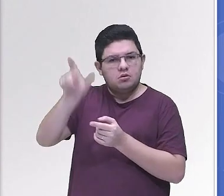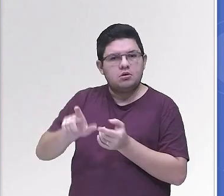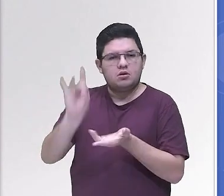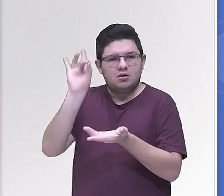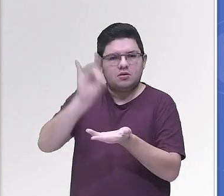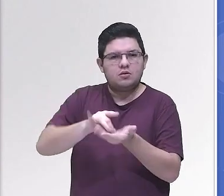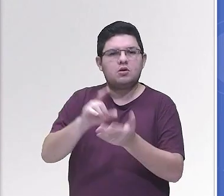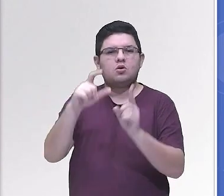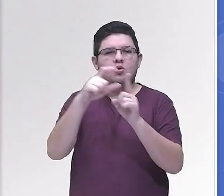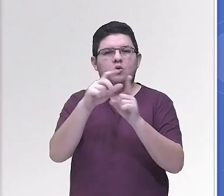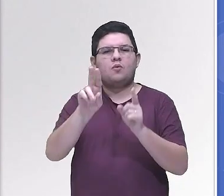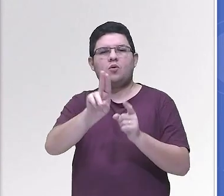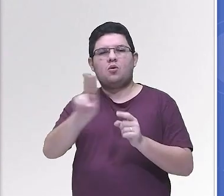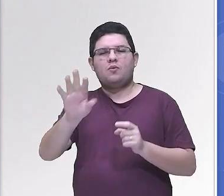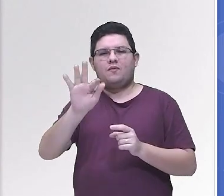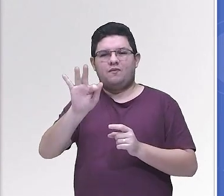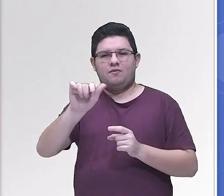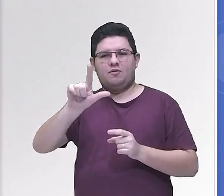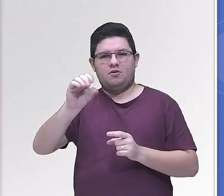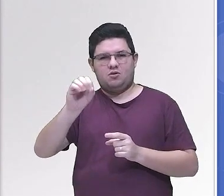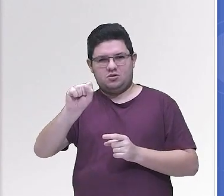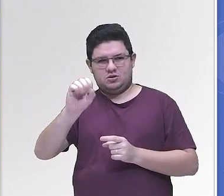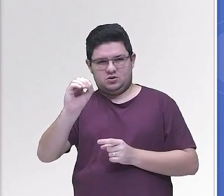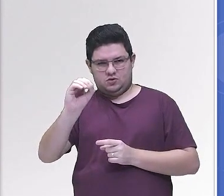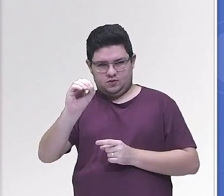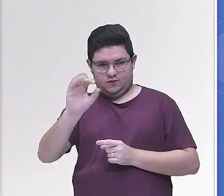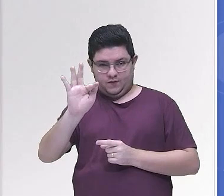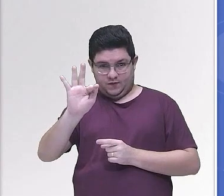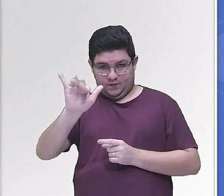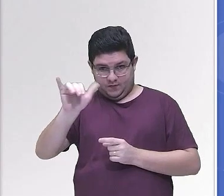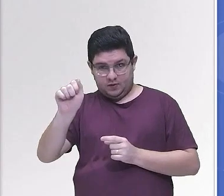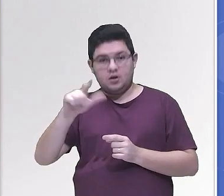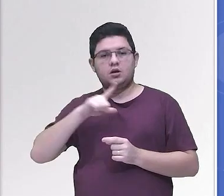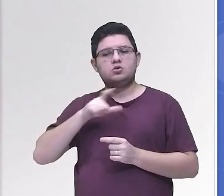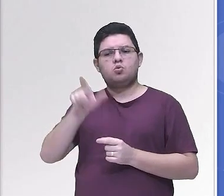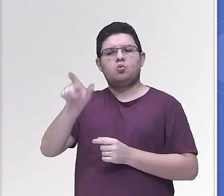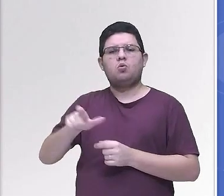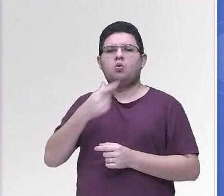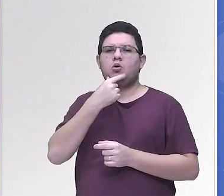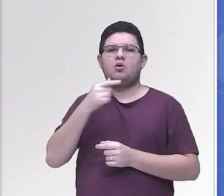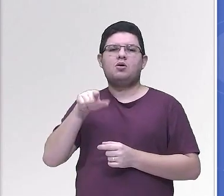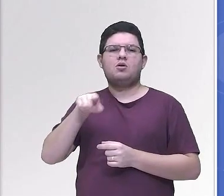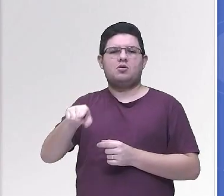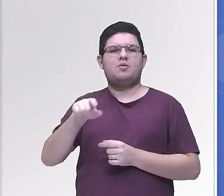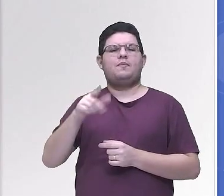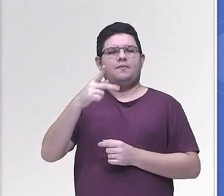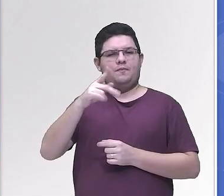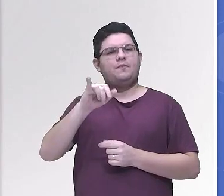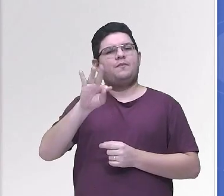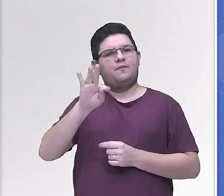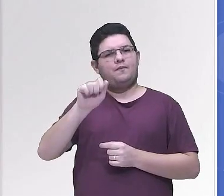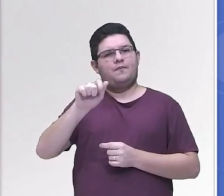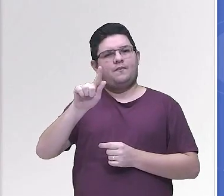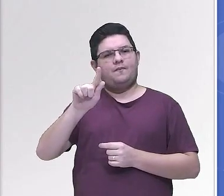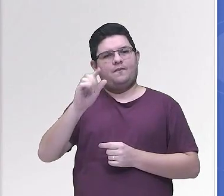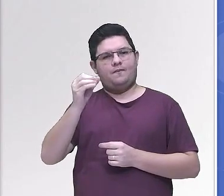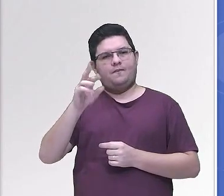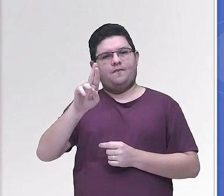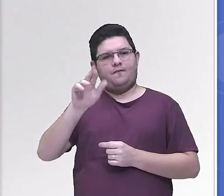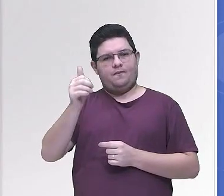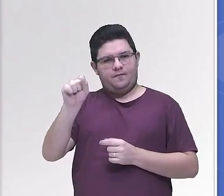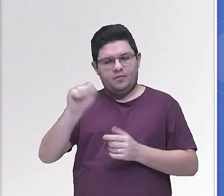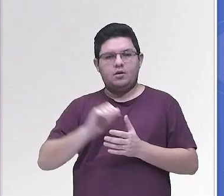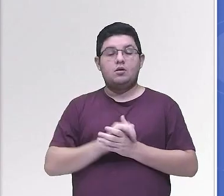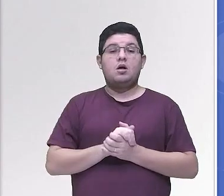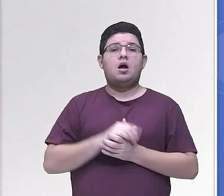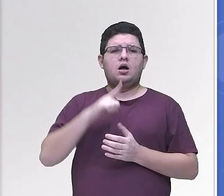o Pitágoras disse: não. Aliás, desculpa, ele falou: você é um sábio? O príncipe Leonte pergunta, e o filósofo Pitágoras diz: não, eu não